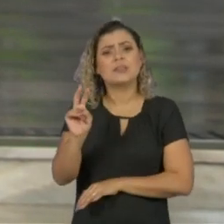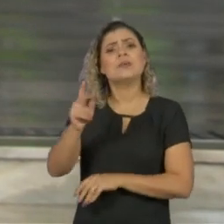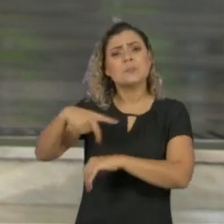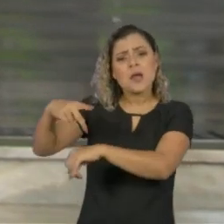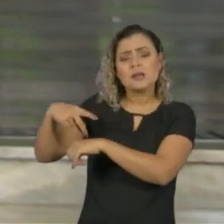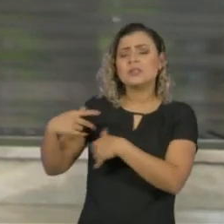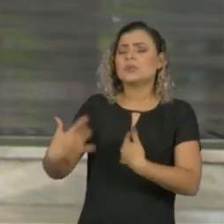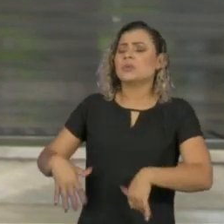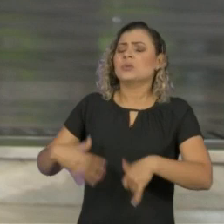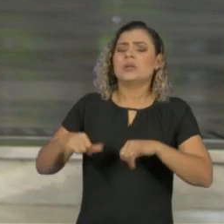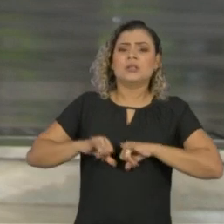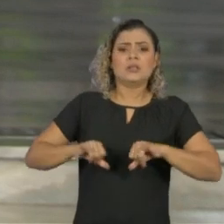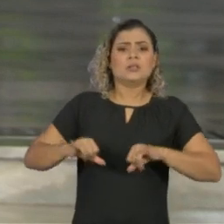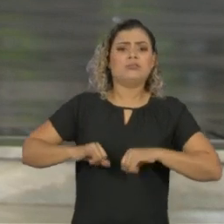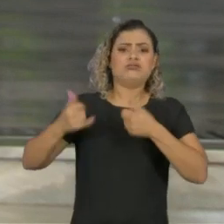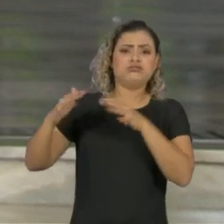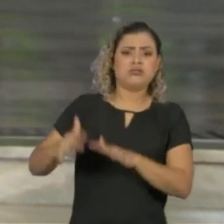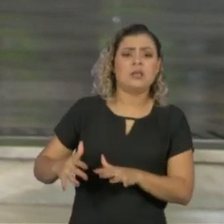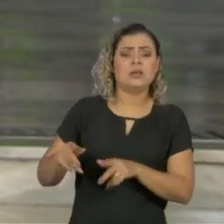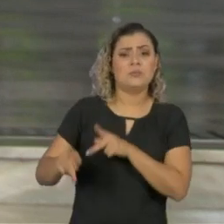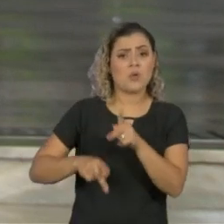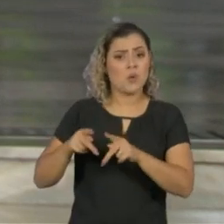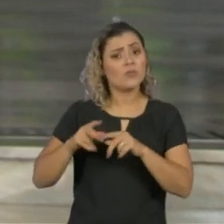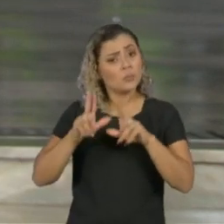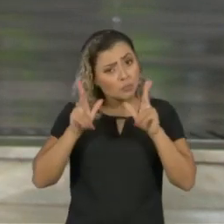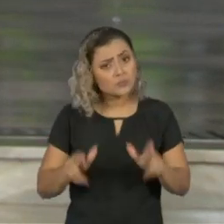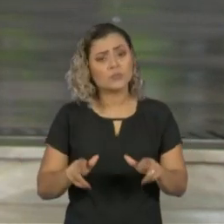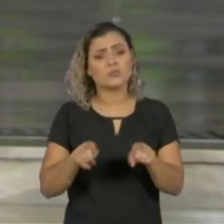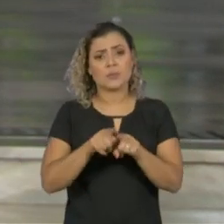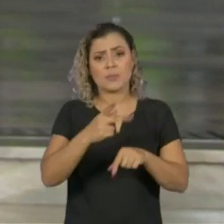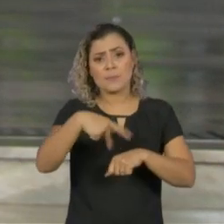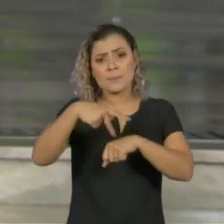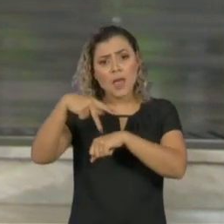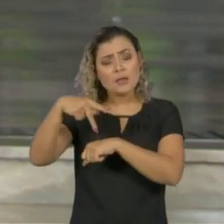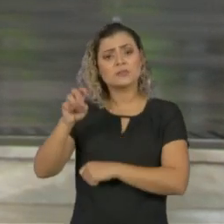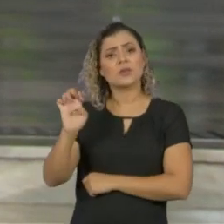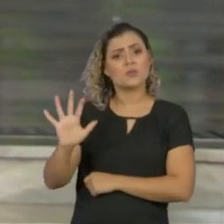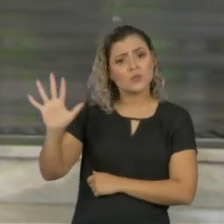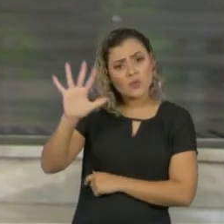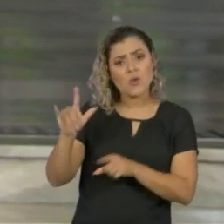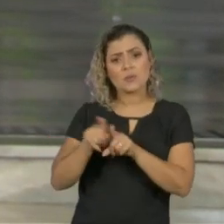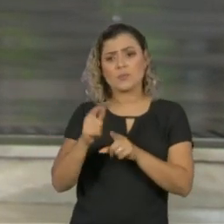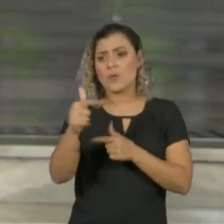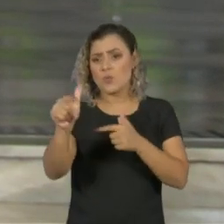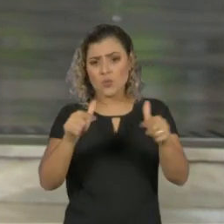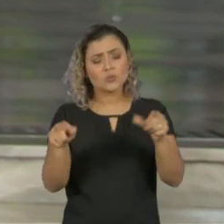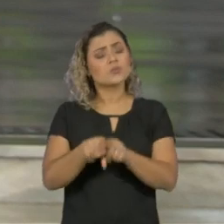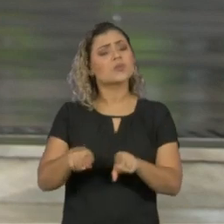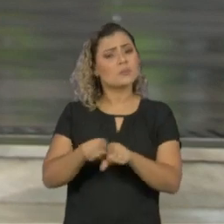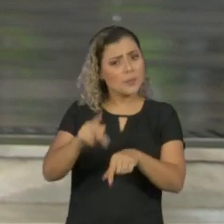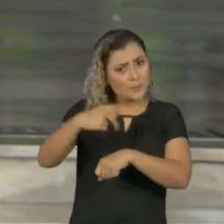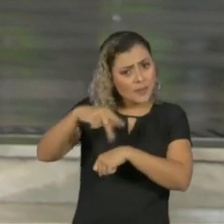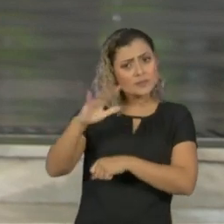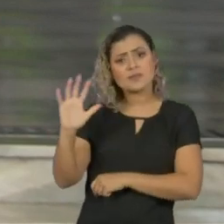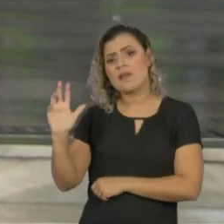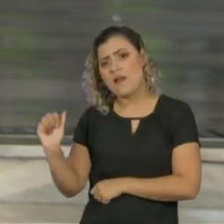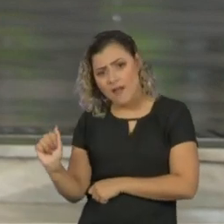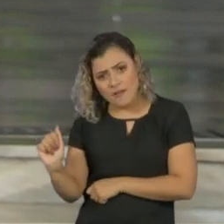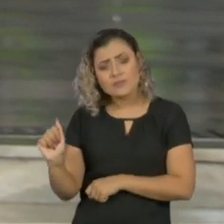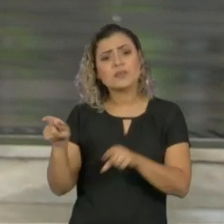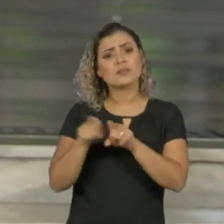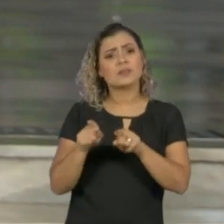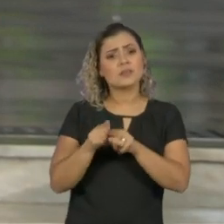suas populações estão vivendo. Não é diferente de outros países europeus, não é diferente de outros países na África,